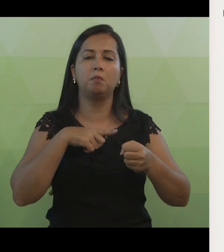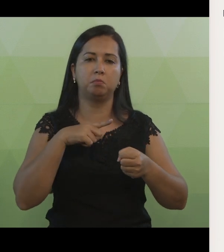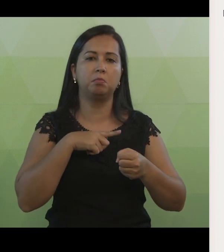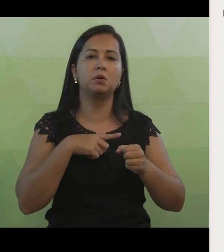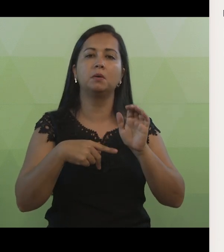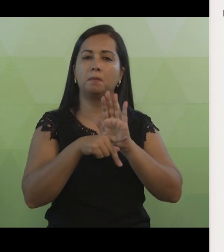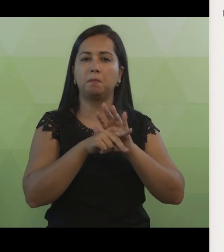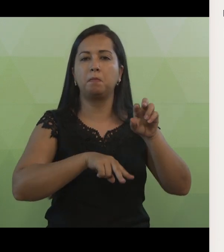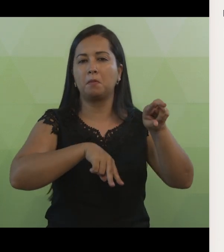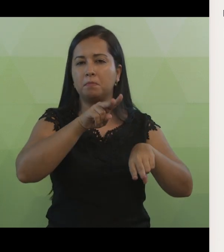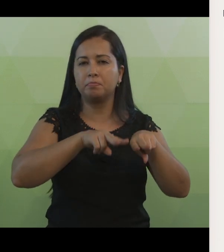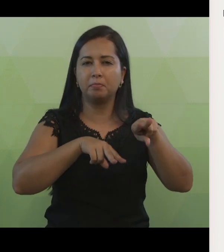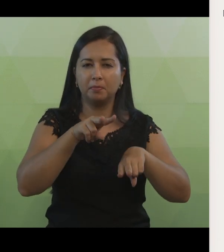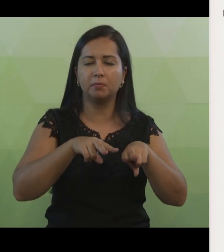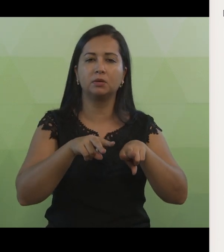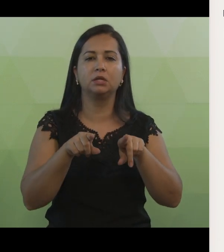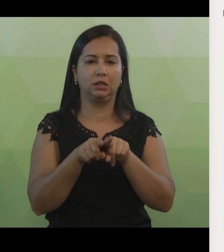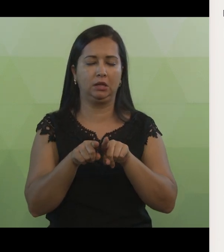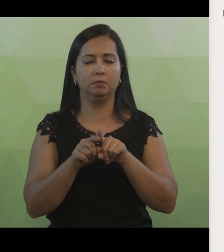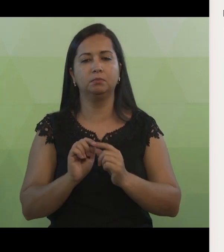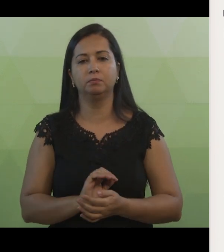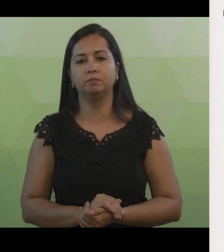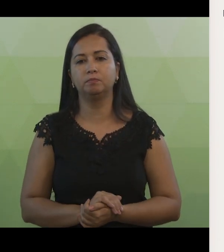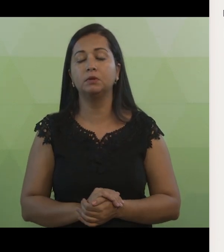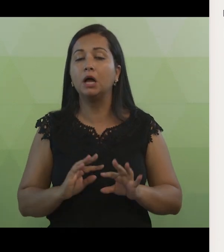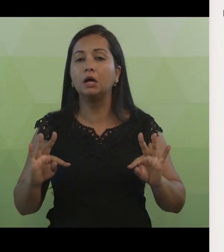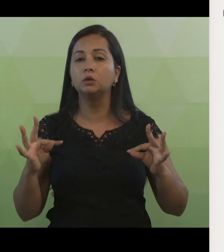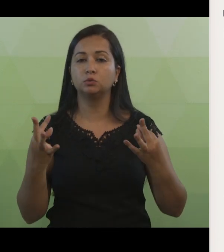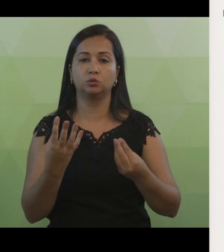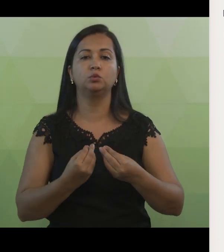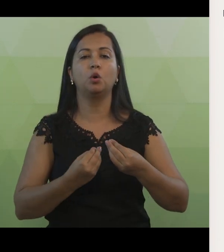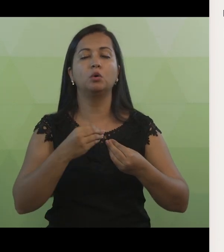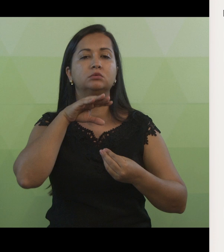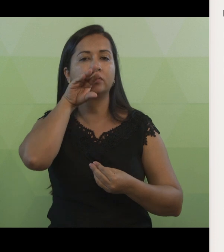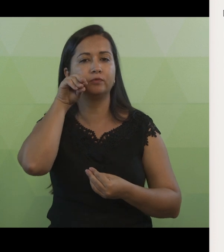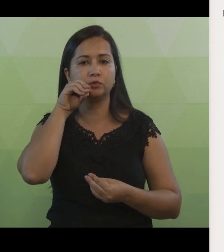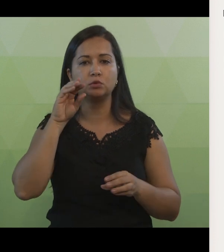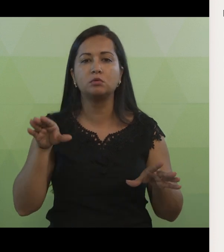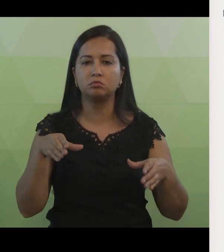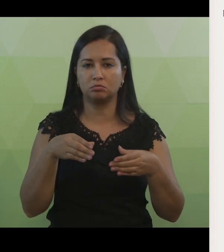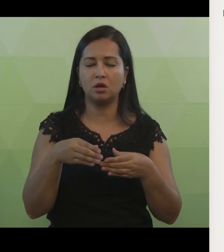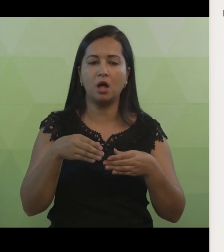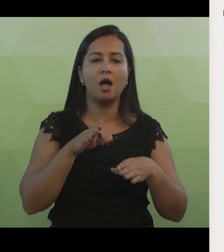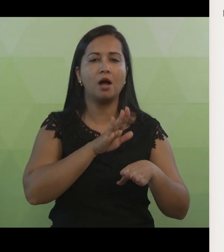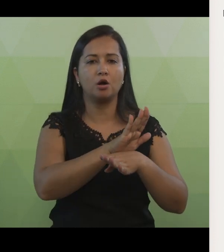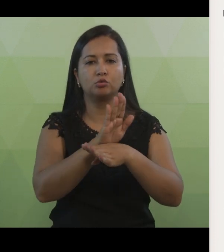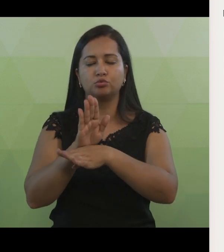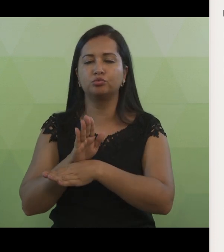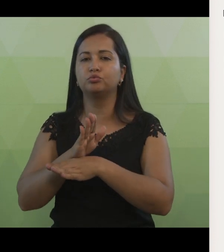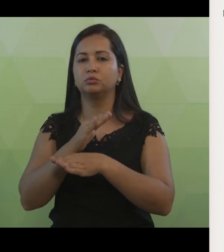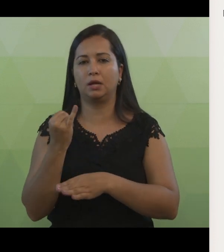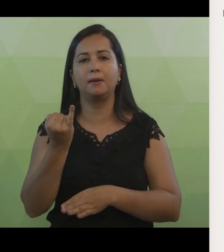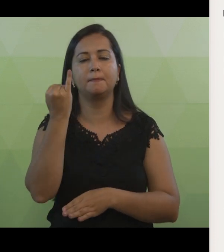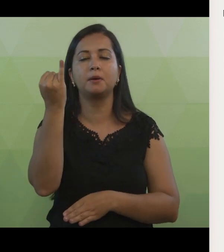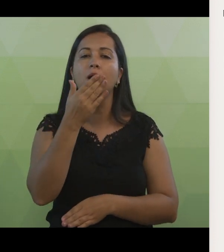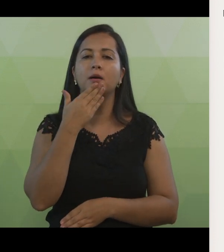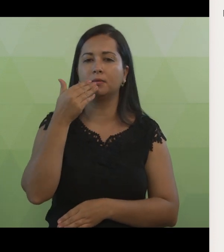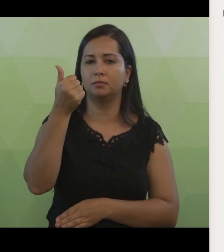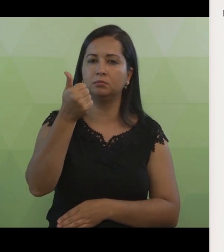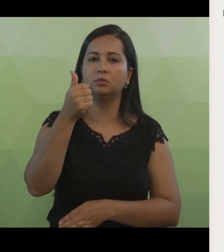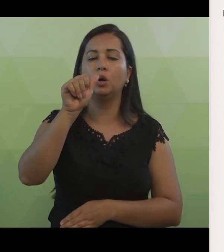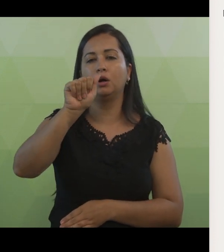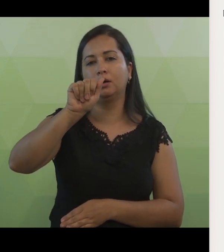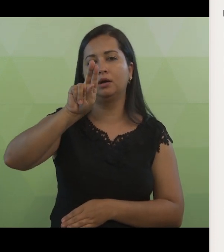A competência de todos os profissionais envolvidos é de suma importância para o bom funcionamento de uma auditoria. O planejamento das